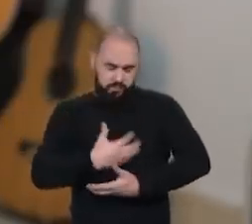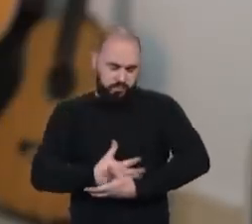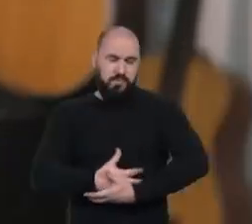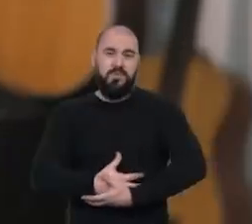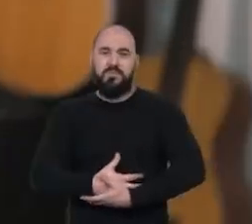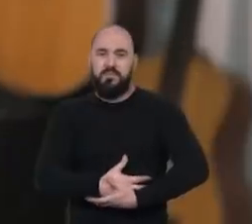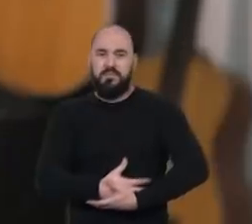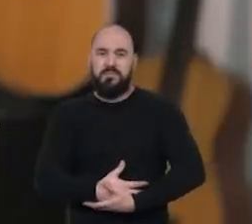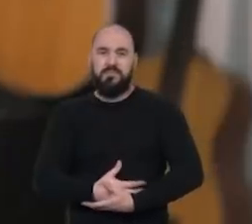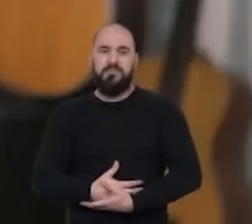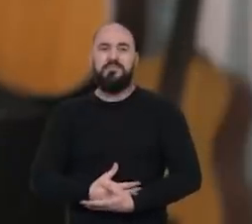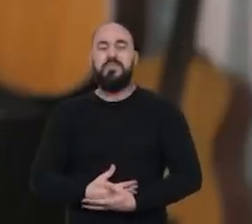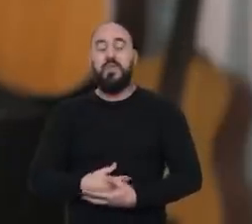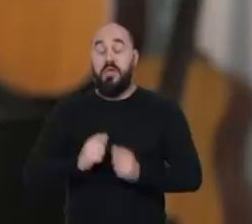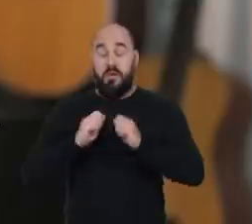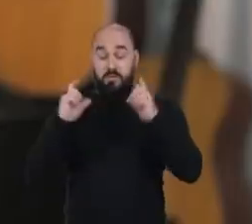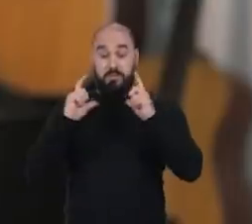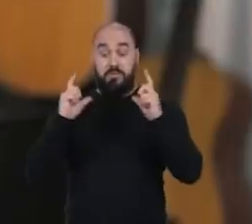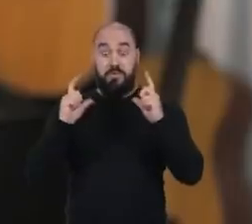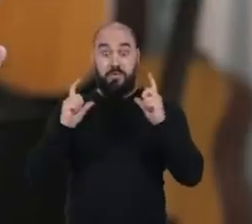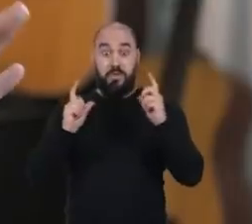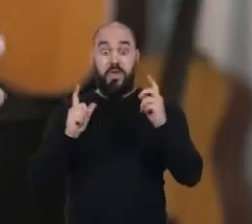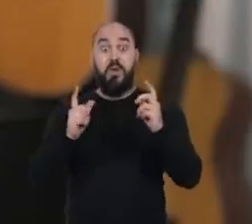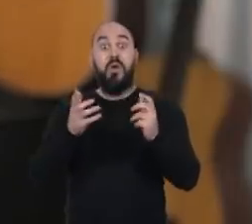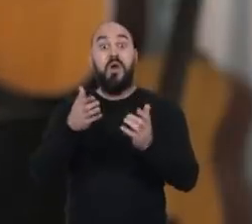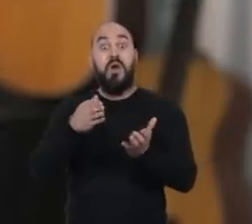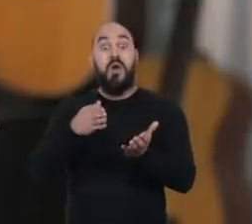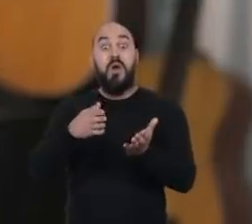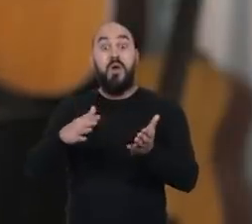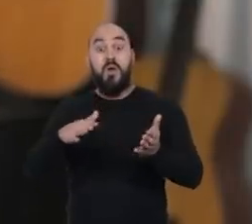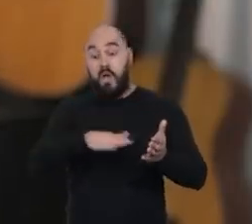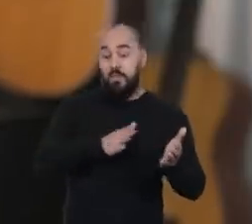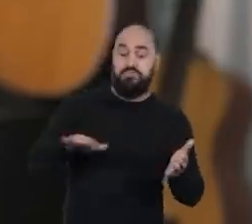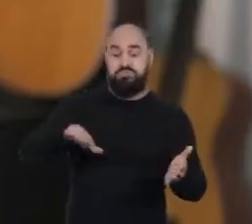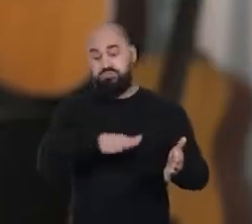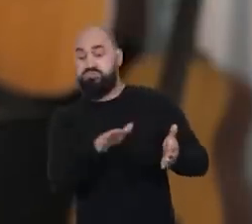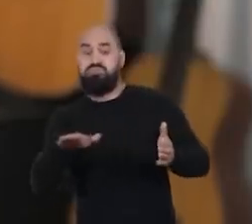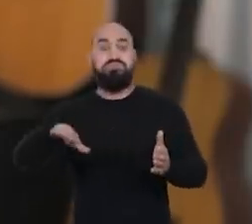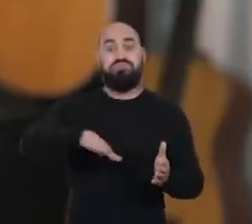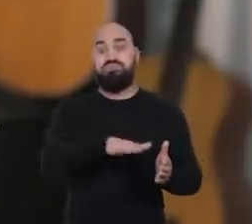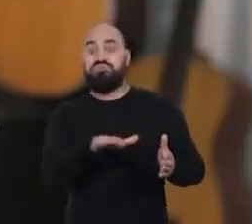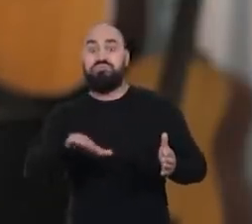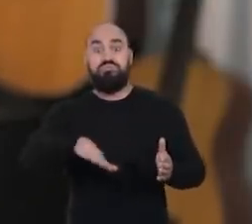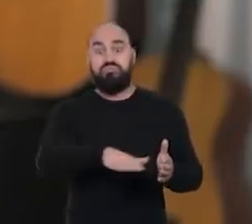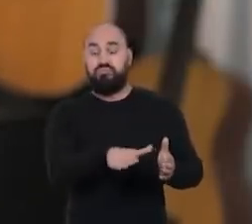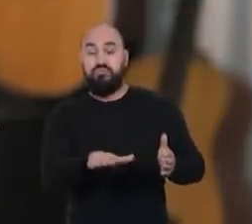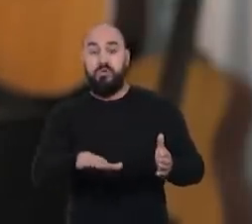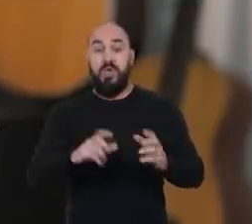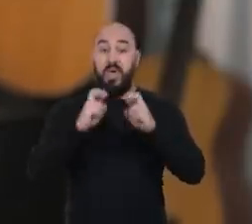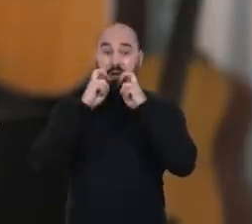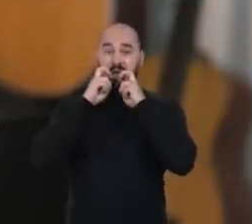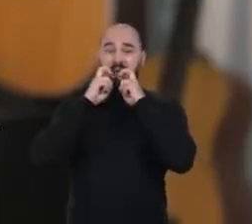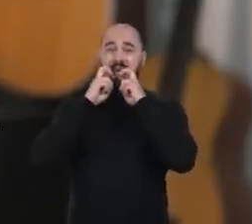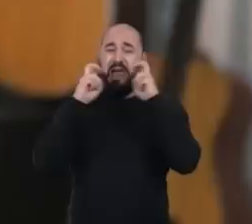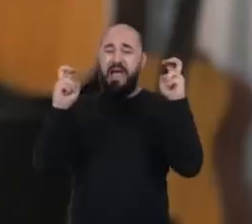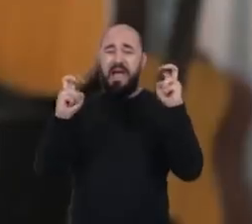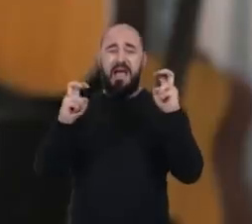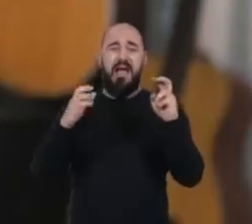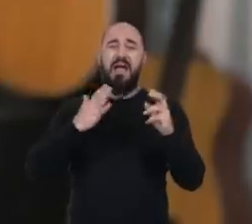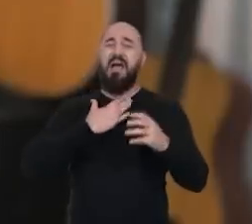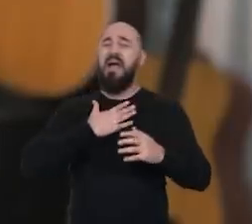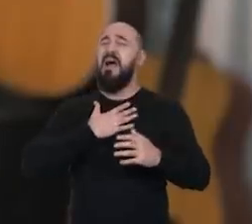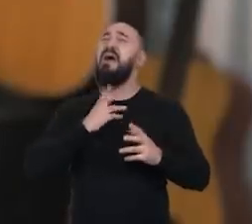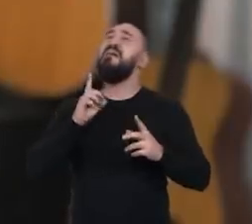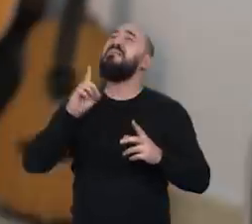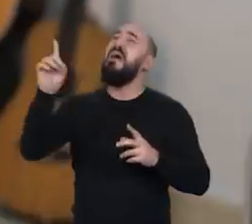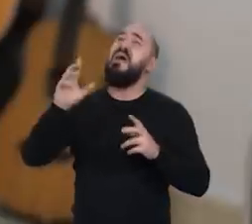meu colo. Eu sei que eu acordei, o carro já estava desestabilizado, e eu só consegui gritar e falei: amor, pelo amor de Deus,